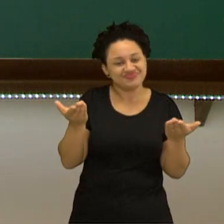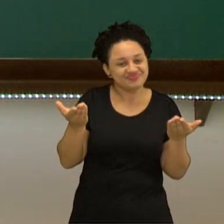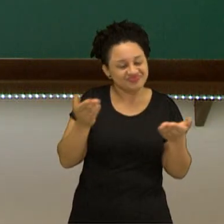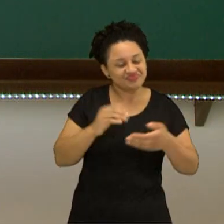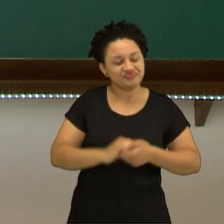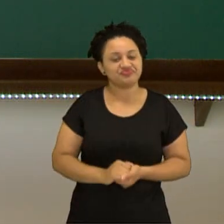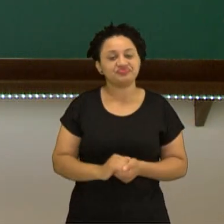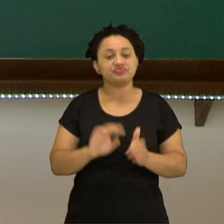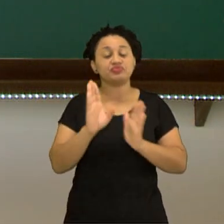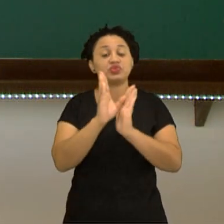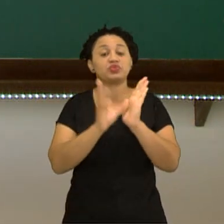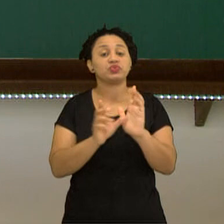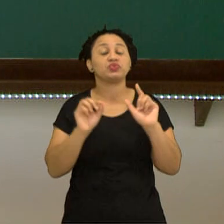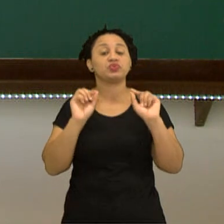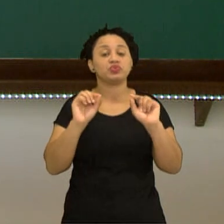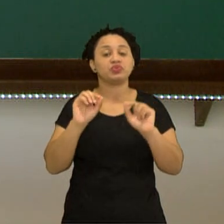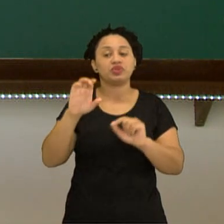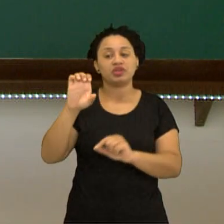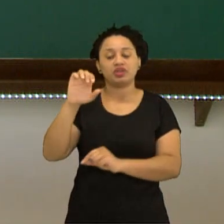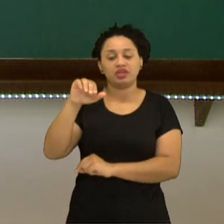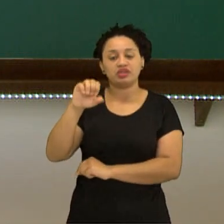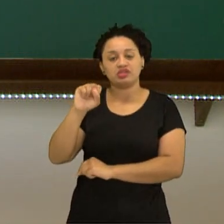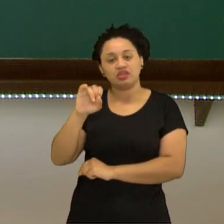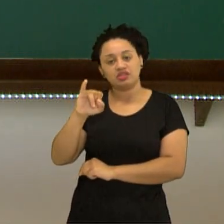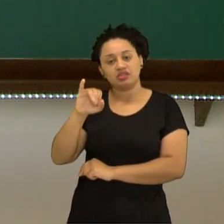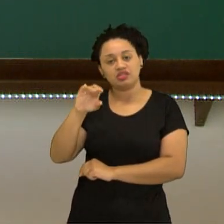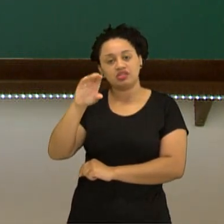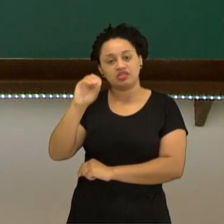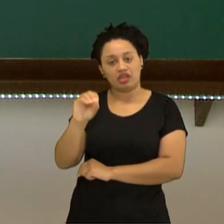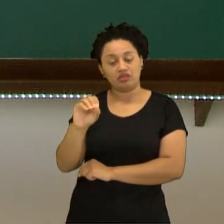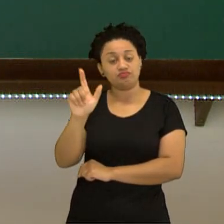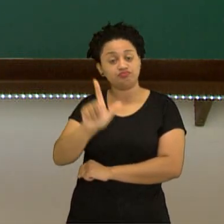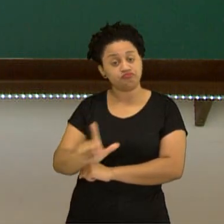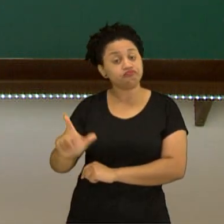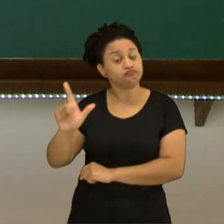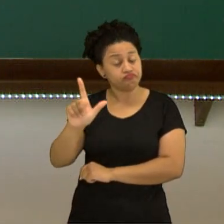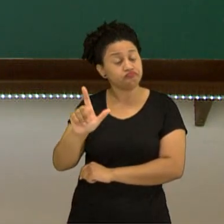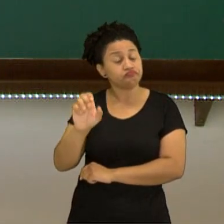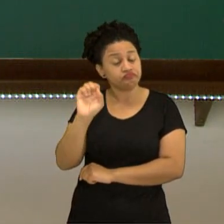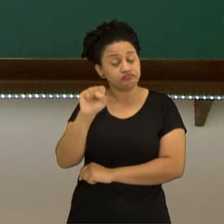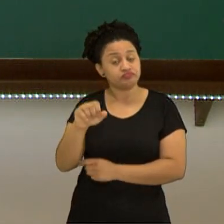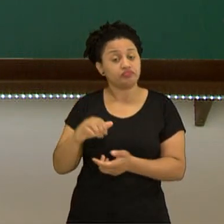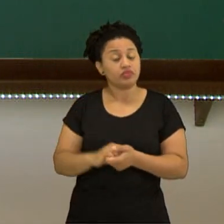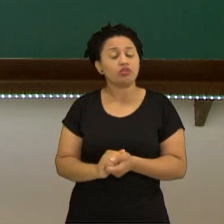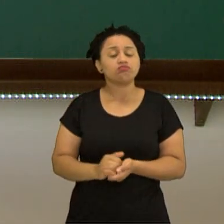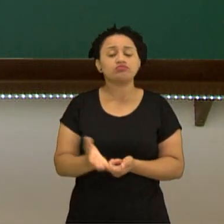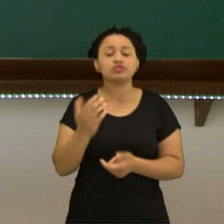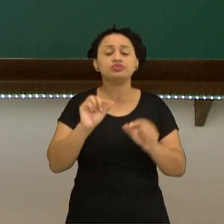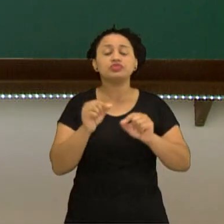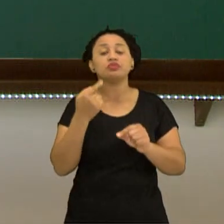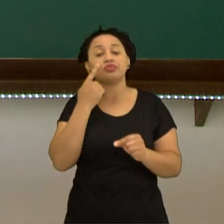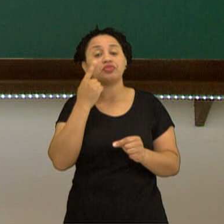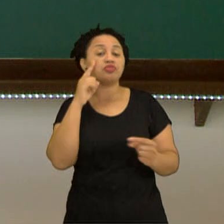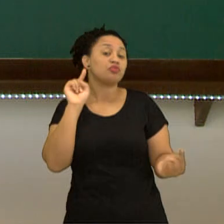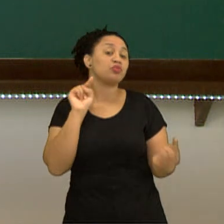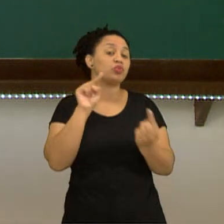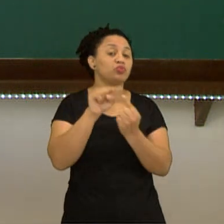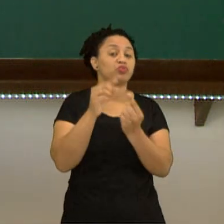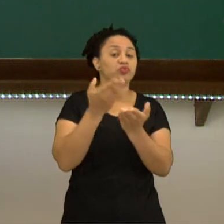O conteúdo é ensaio literário, isso mesmo. Então convido você a acompanhar os objetivos da